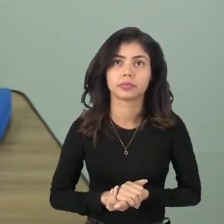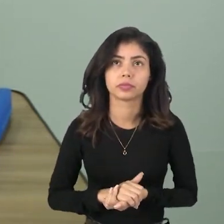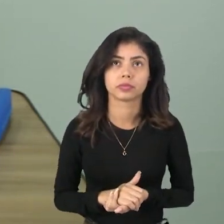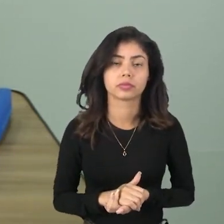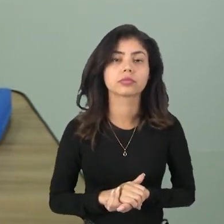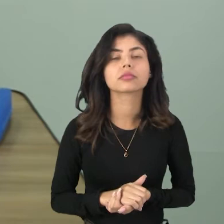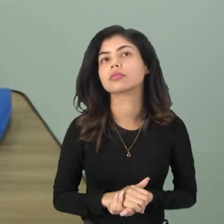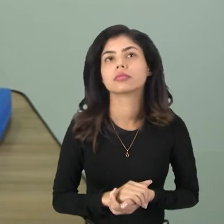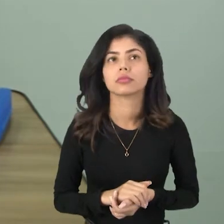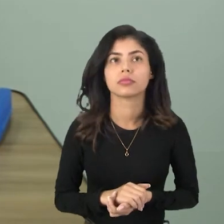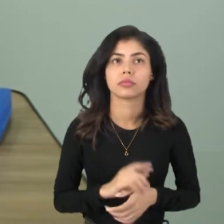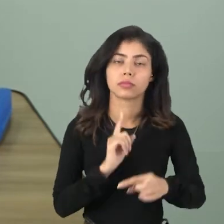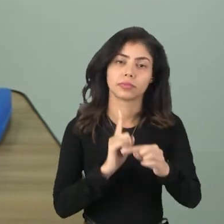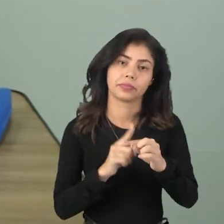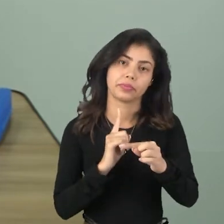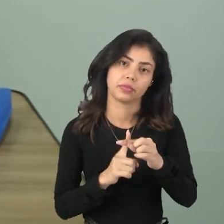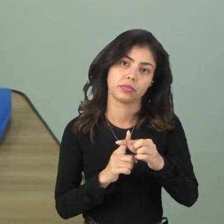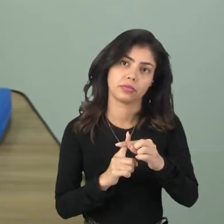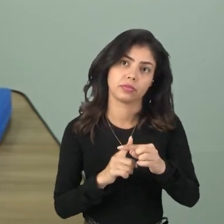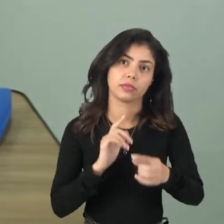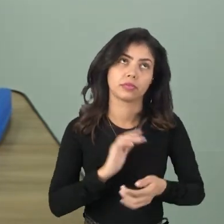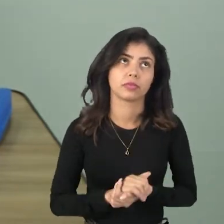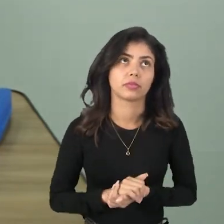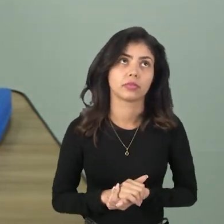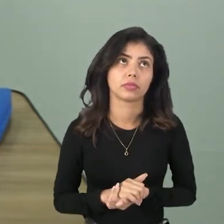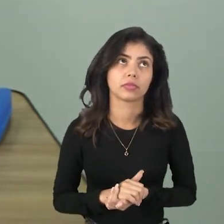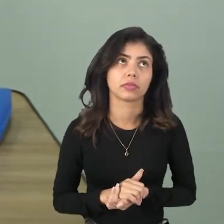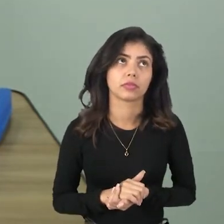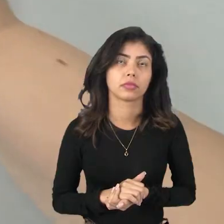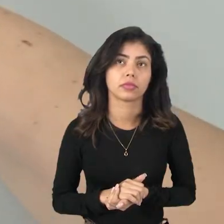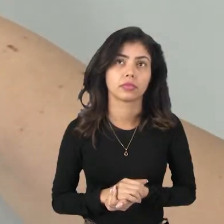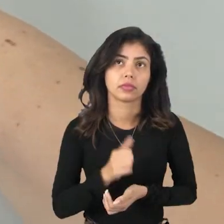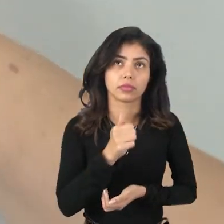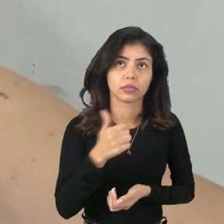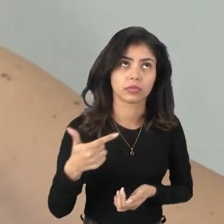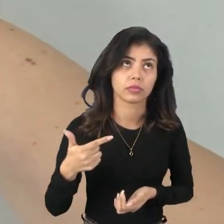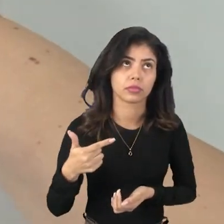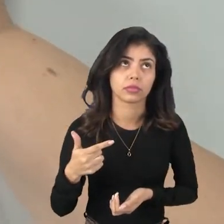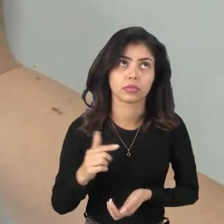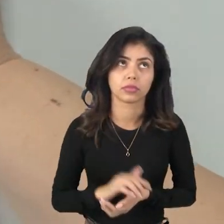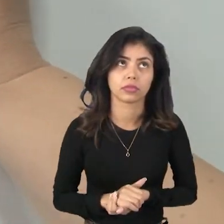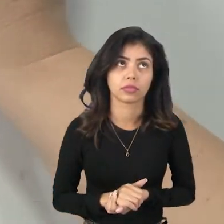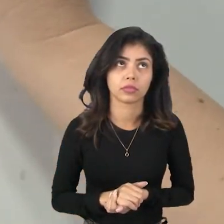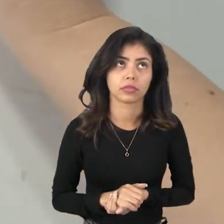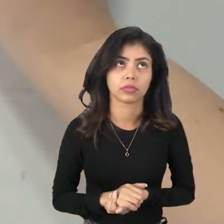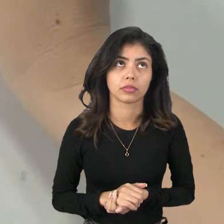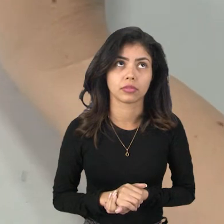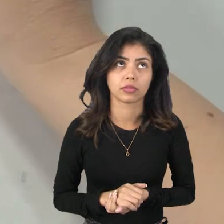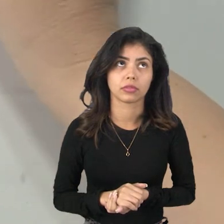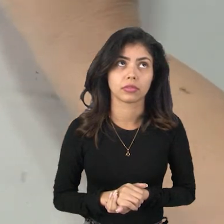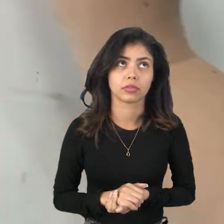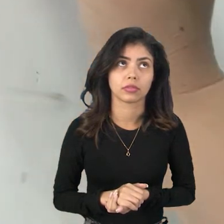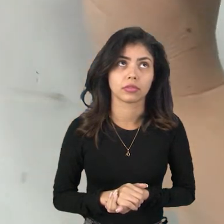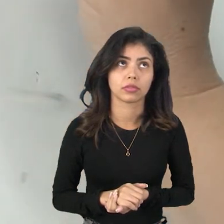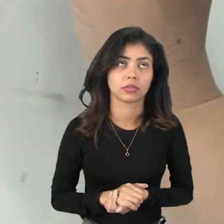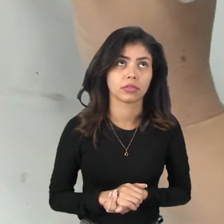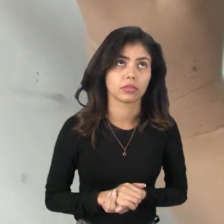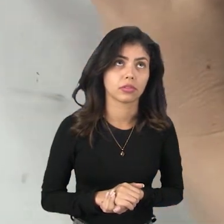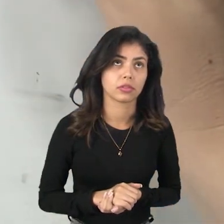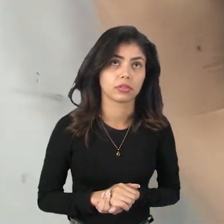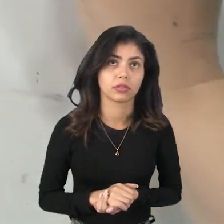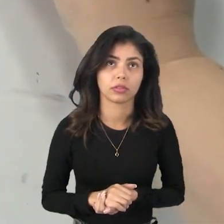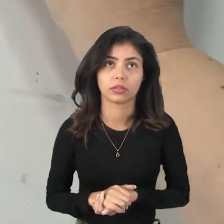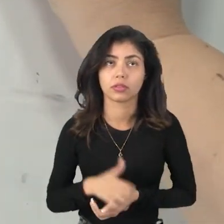vacas malhadas Ele tem 12 vacas brancas